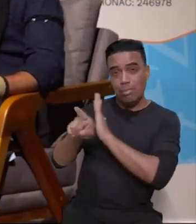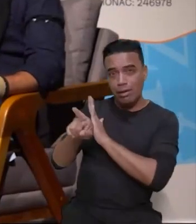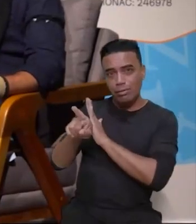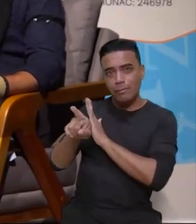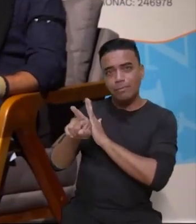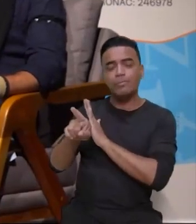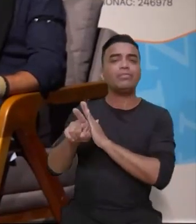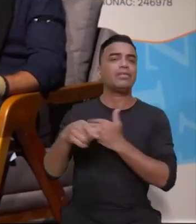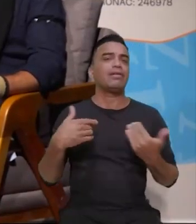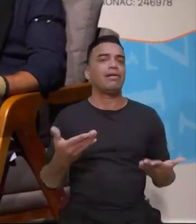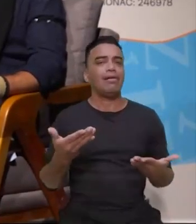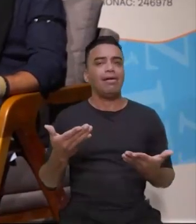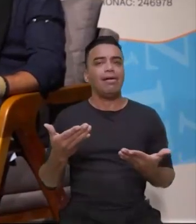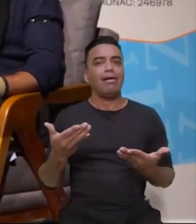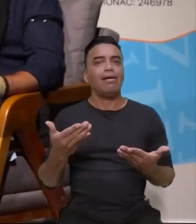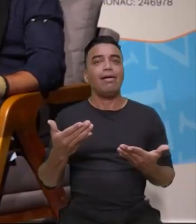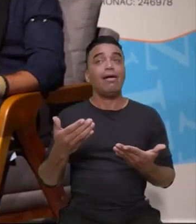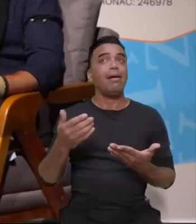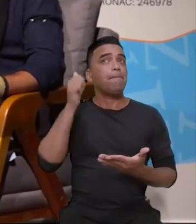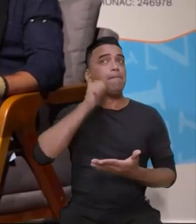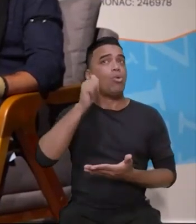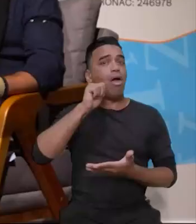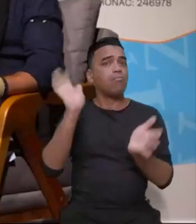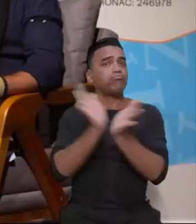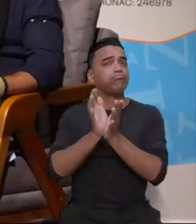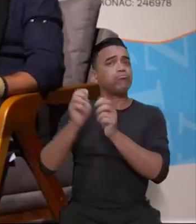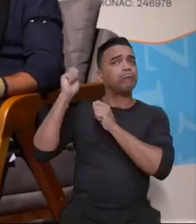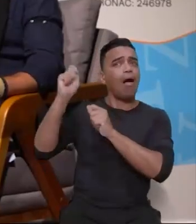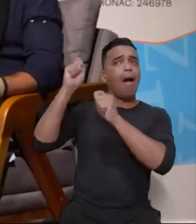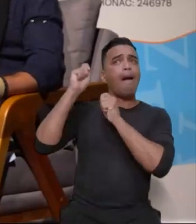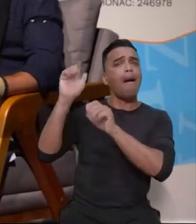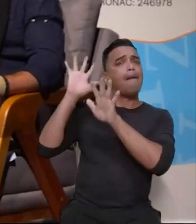te perguntando sobre a Marcha das Mulheres Negras